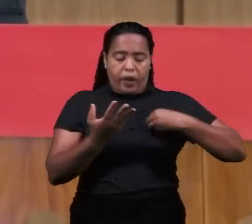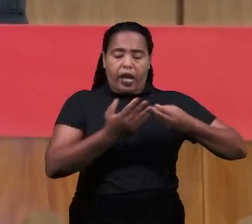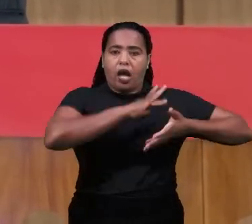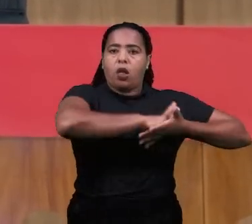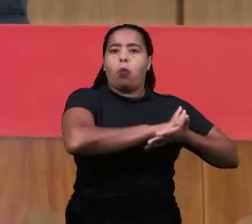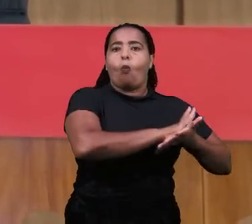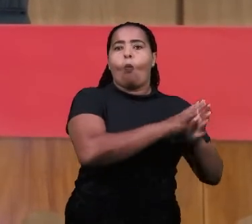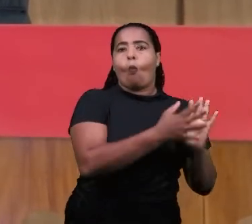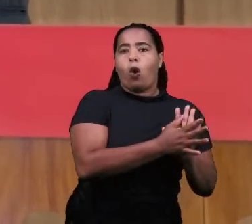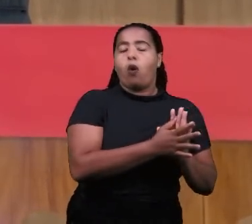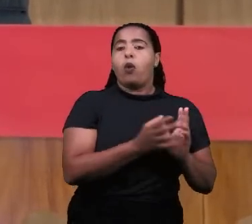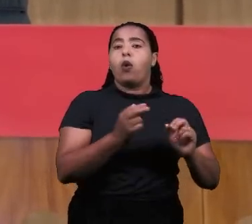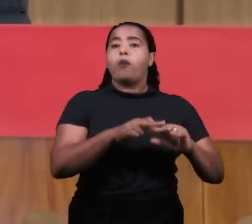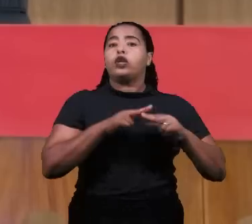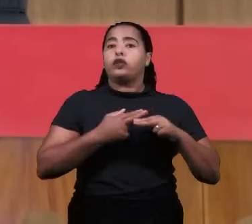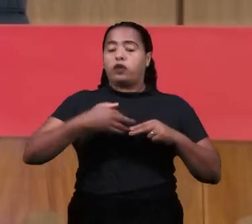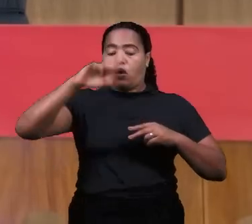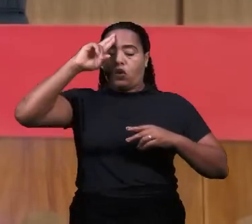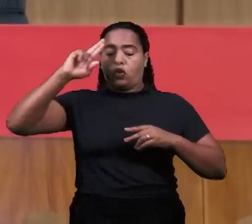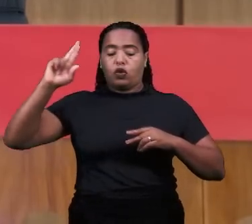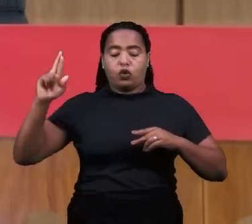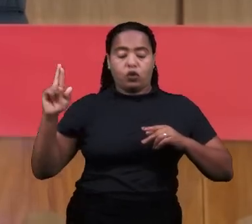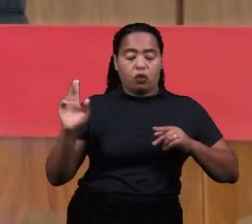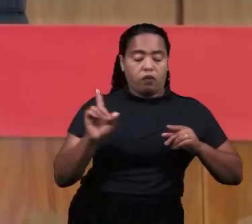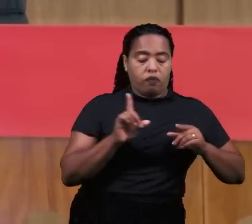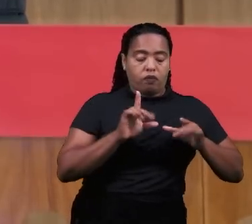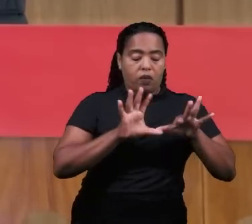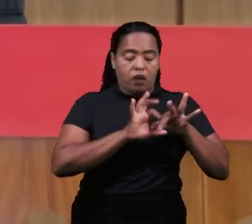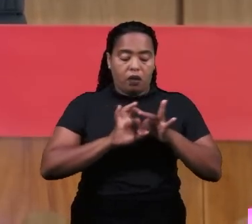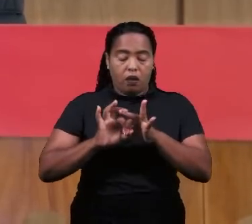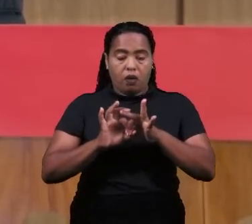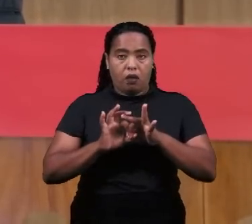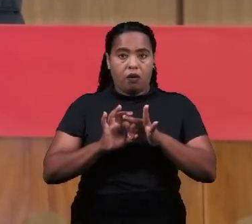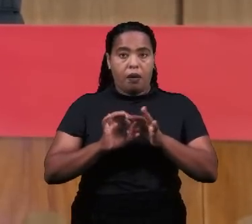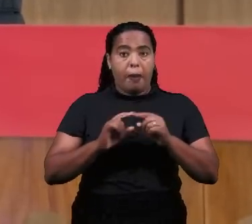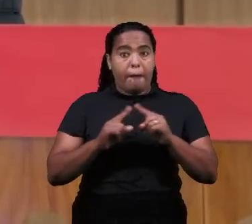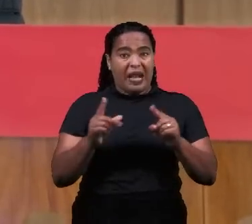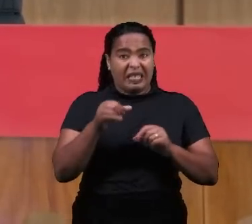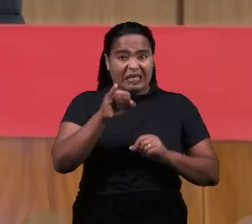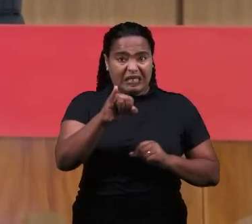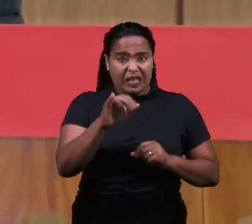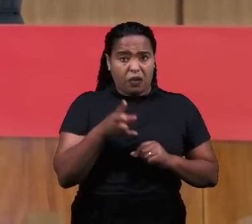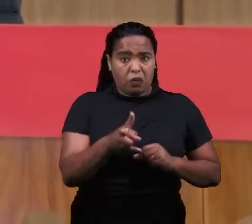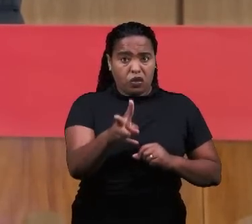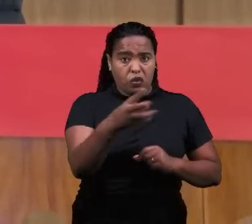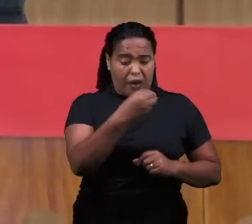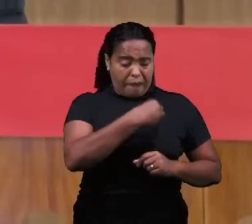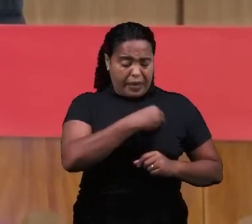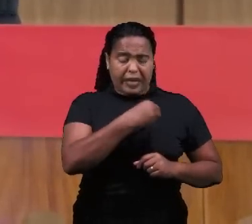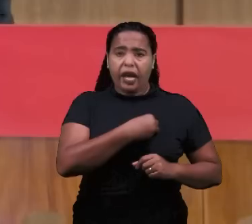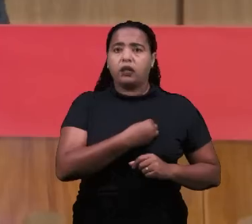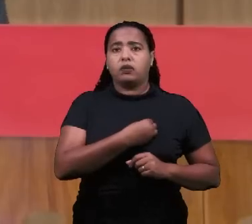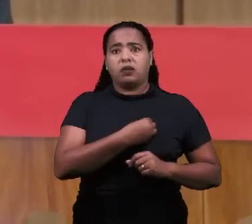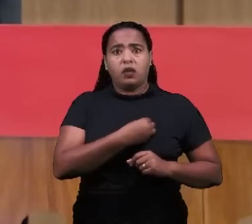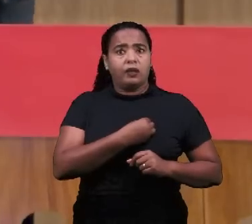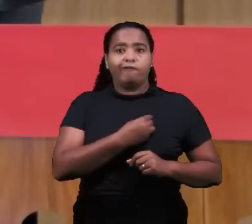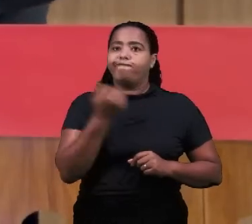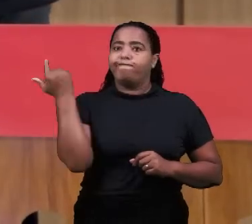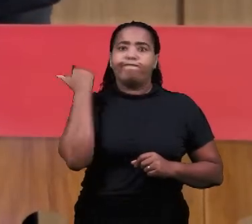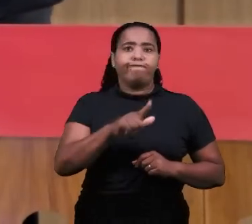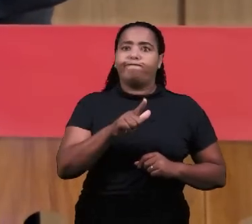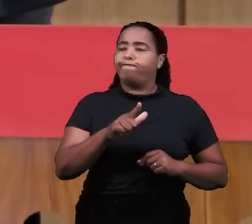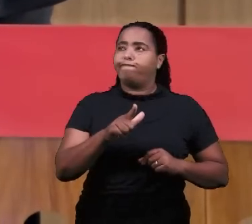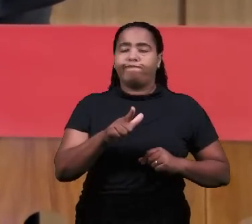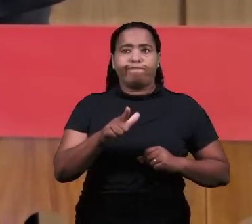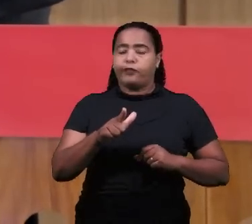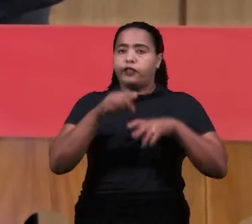bloqueio espiritual, falta de comunhão, falta de paz, falta de alegria. Mas confessou o pecado,